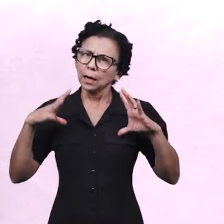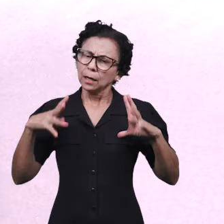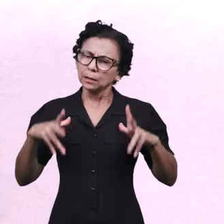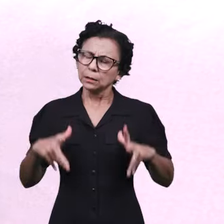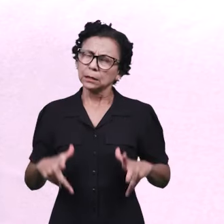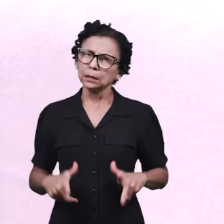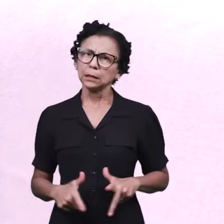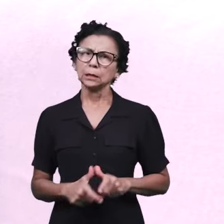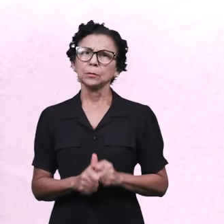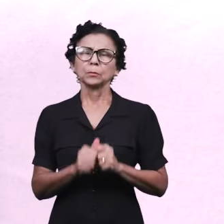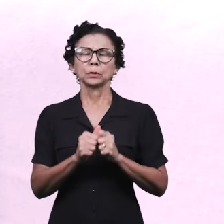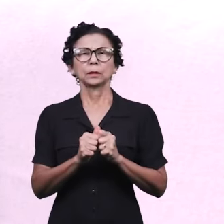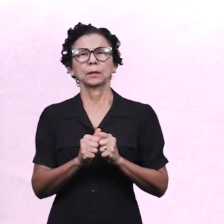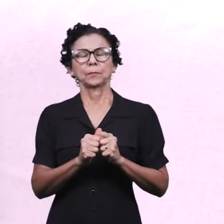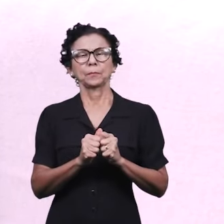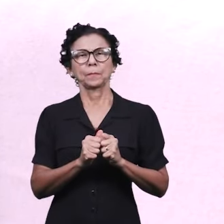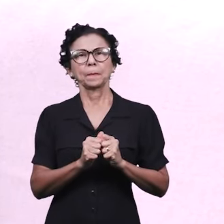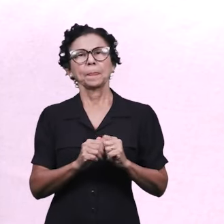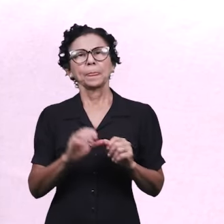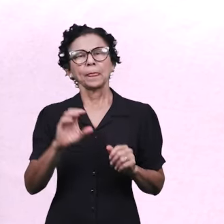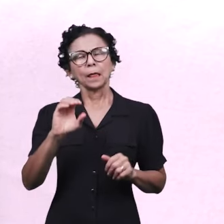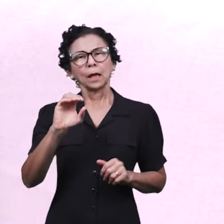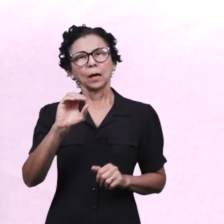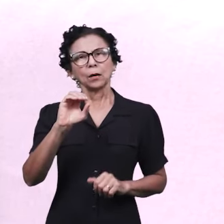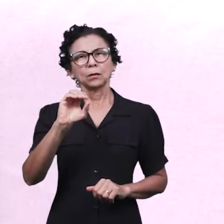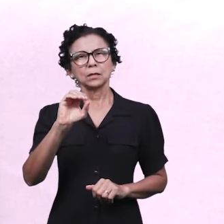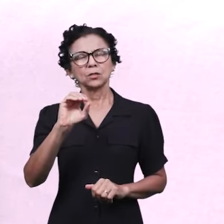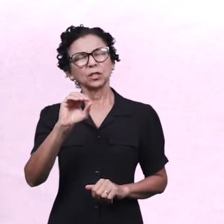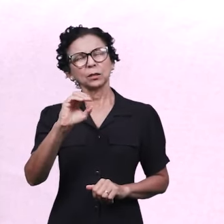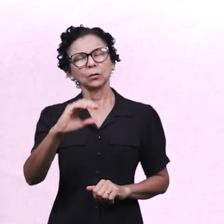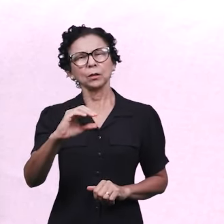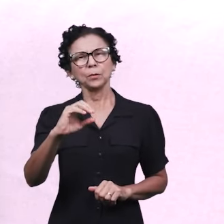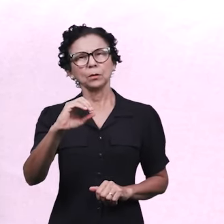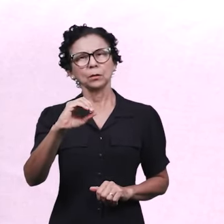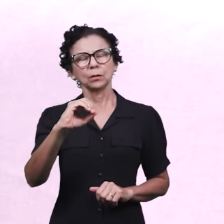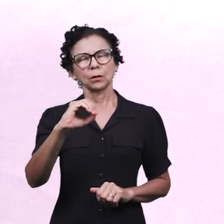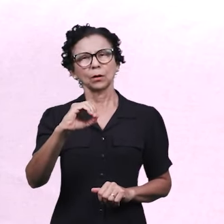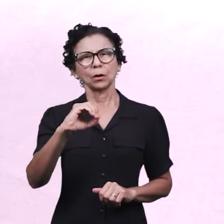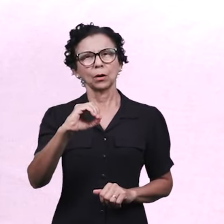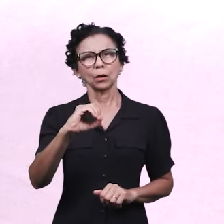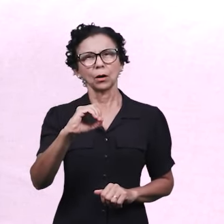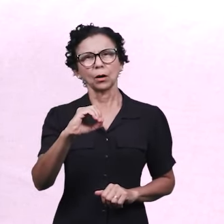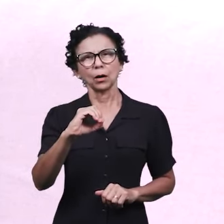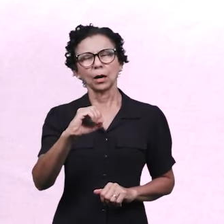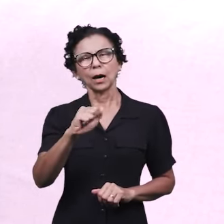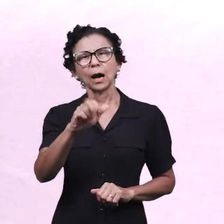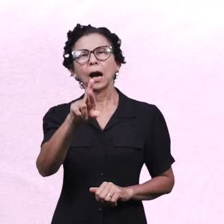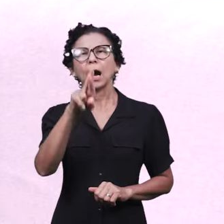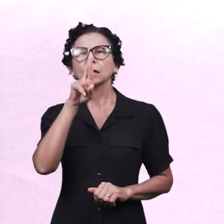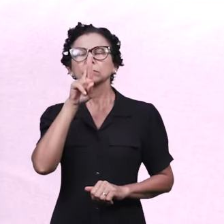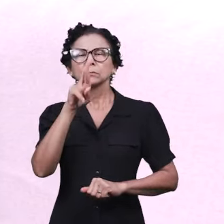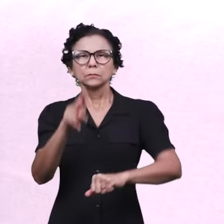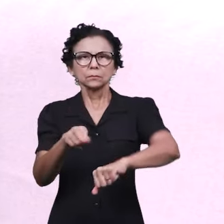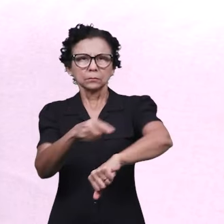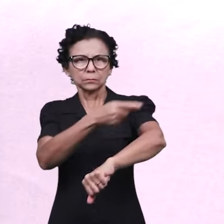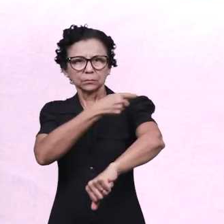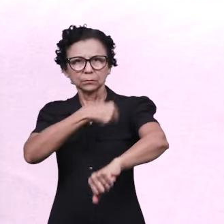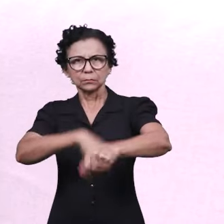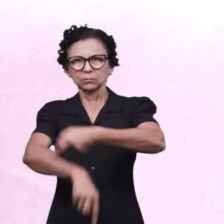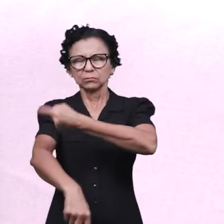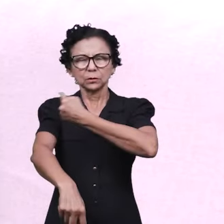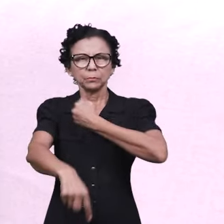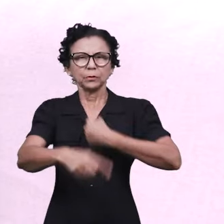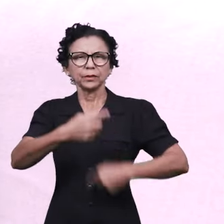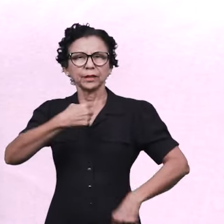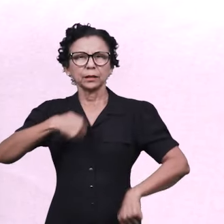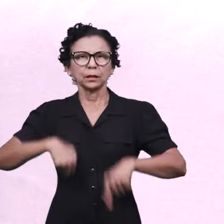oxigênio naquele tecido por e a gordura do lipedema ela aquela aquele tecido aquela região ela